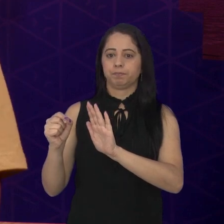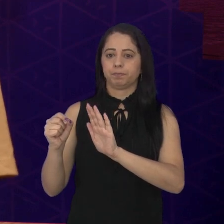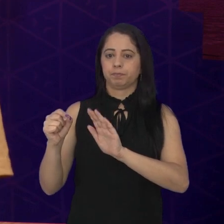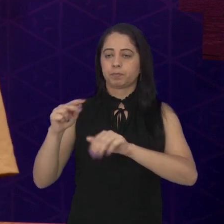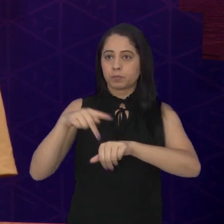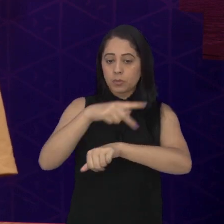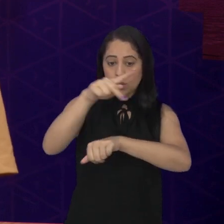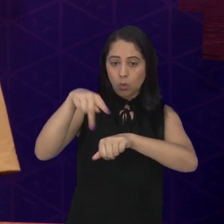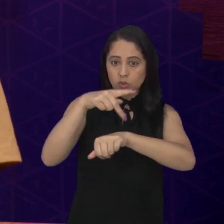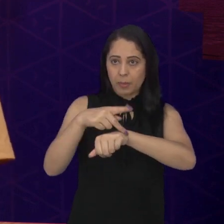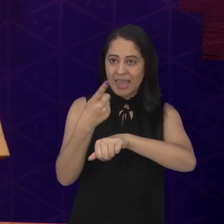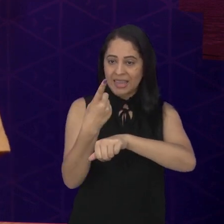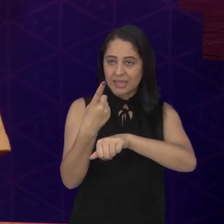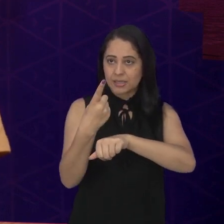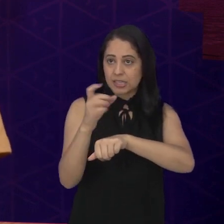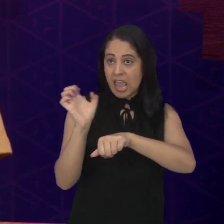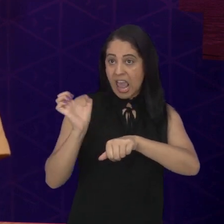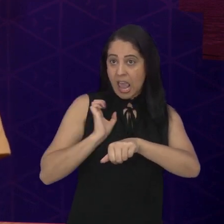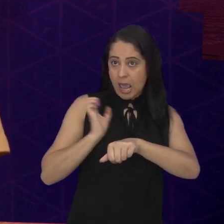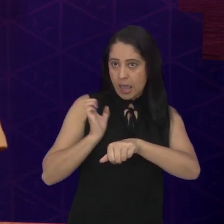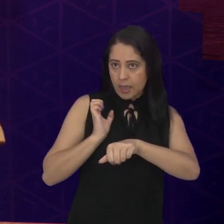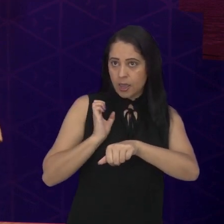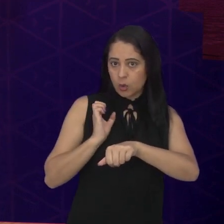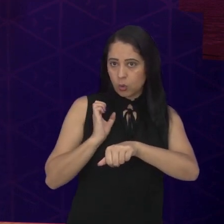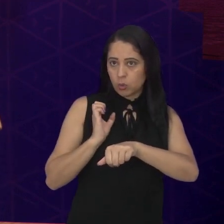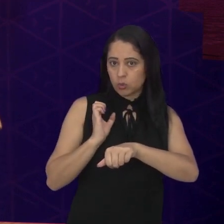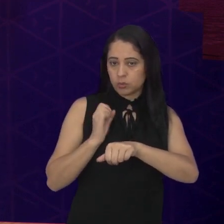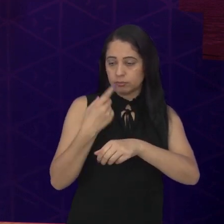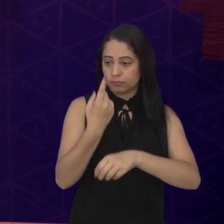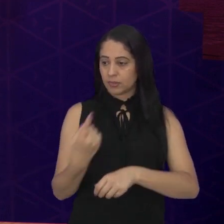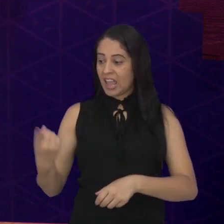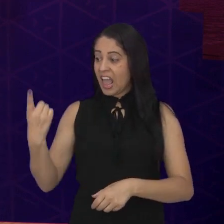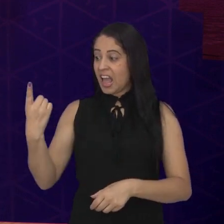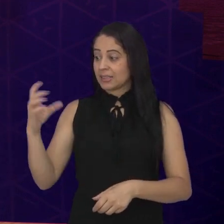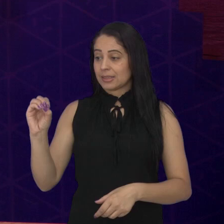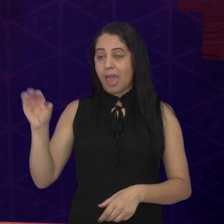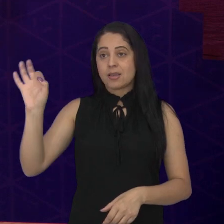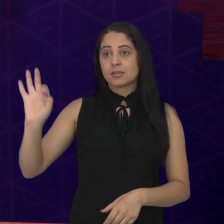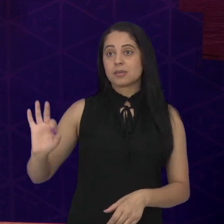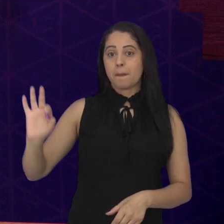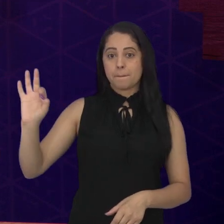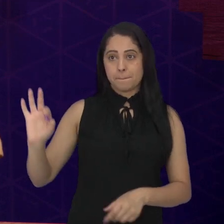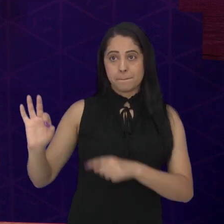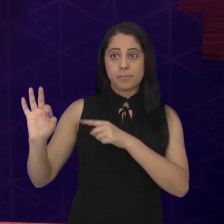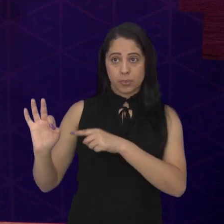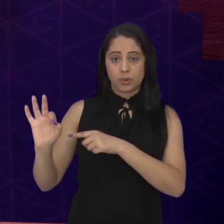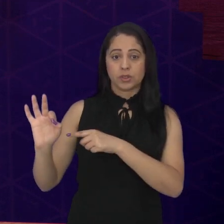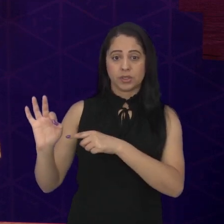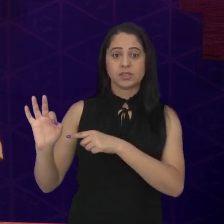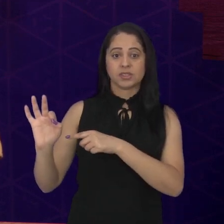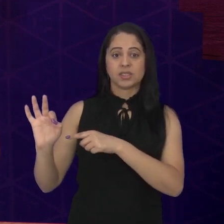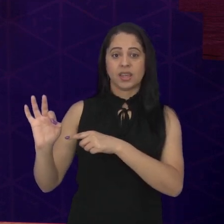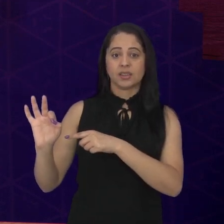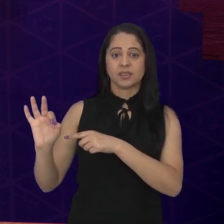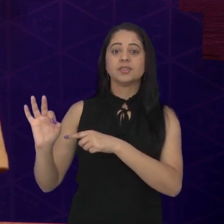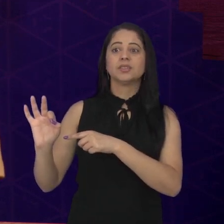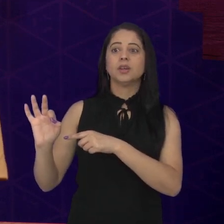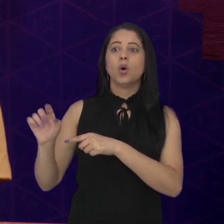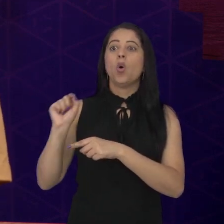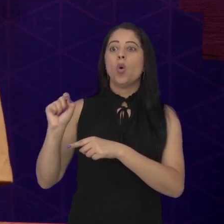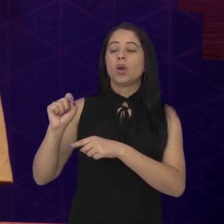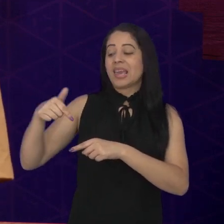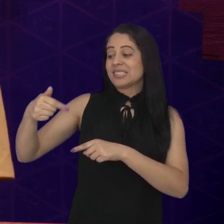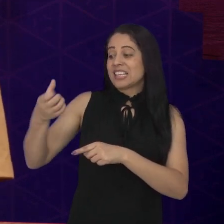que 10% dos mais ricos, ou seja, 10% da população mais rica, os caras que têm